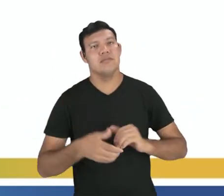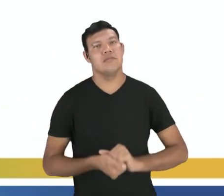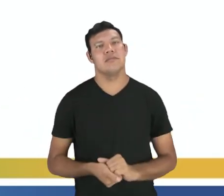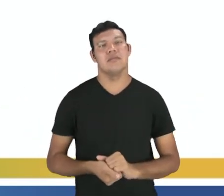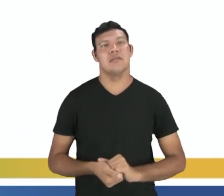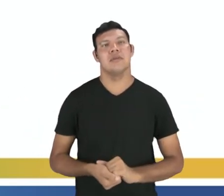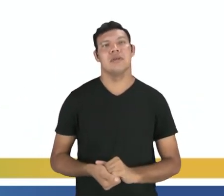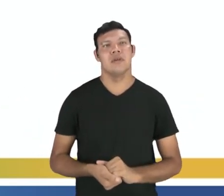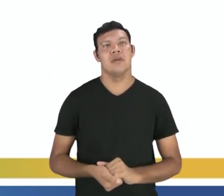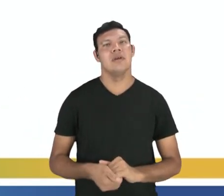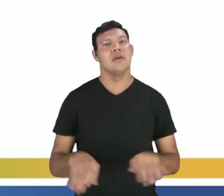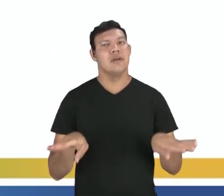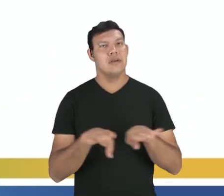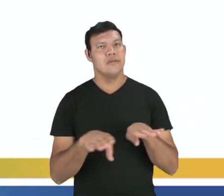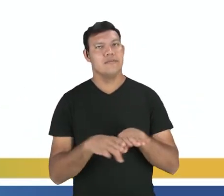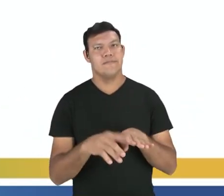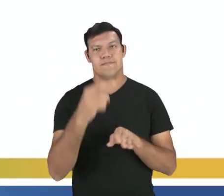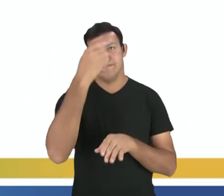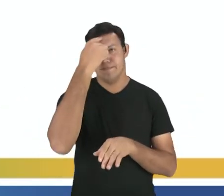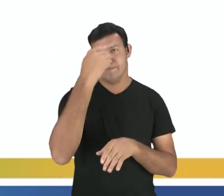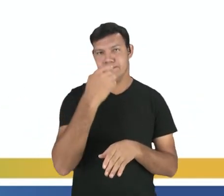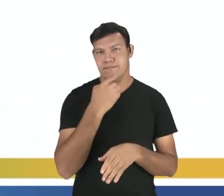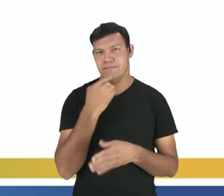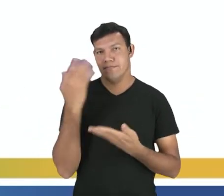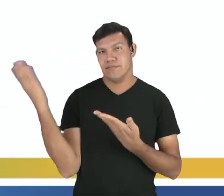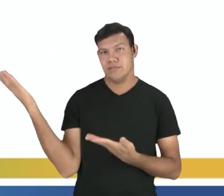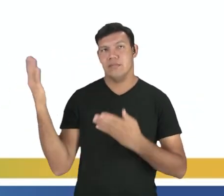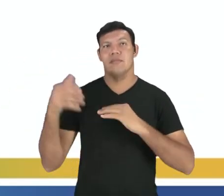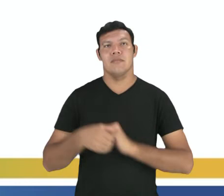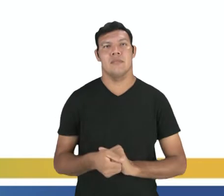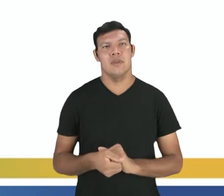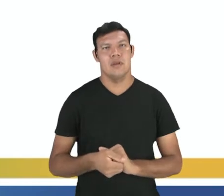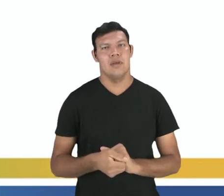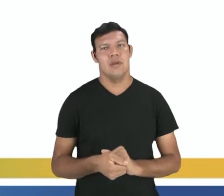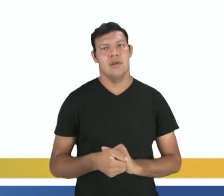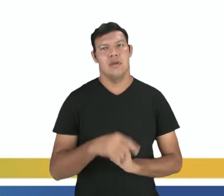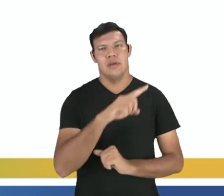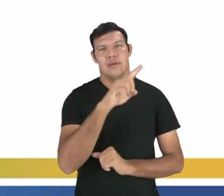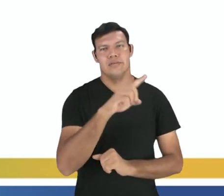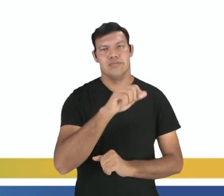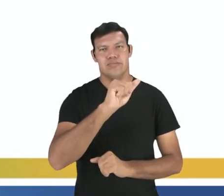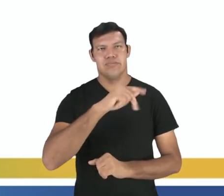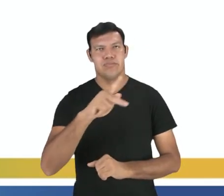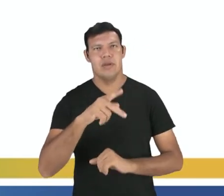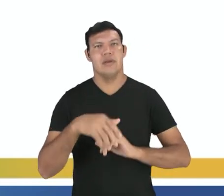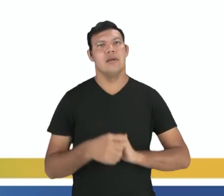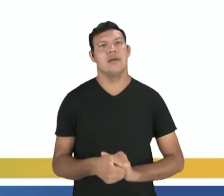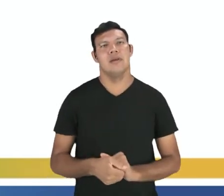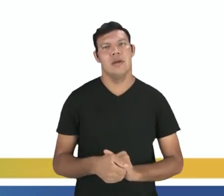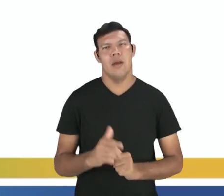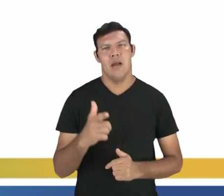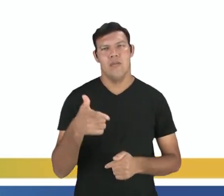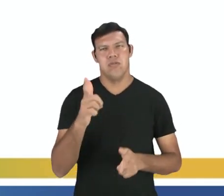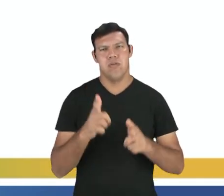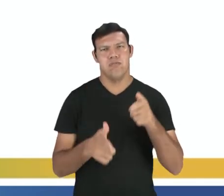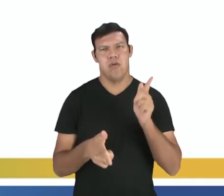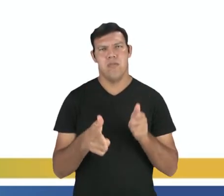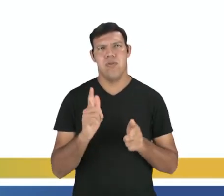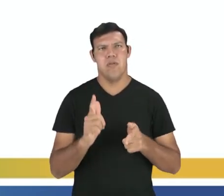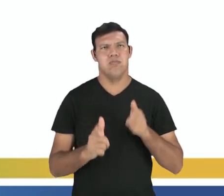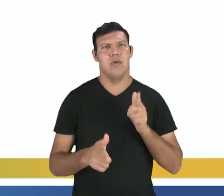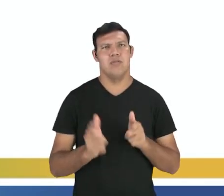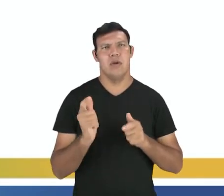Mais uma. E aí nós temos algumas palavras. Zap, bang, whoops.